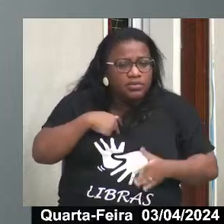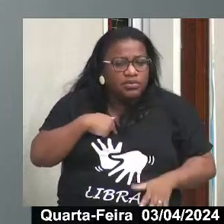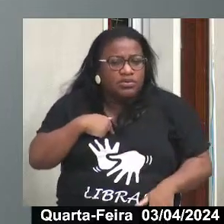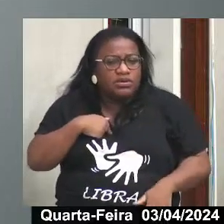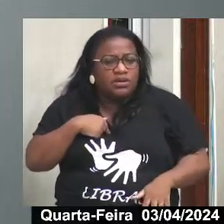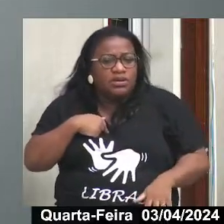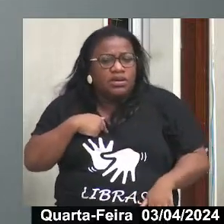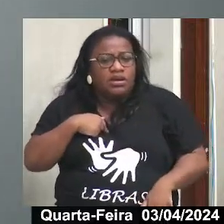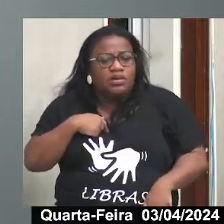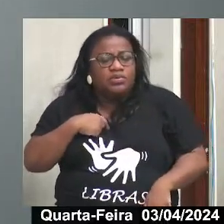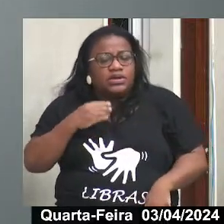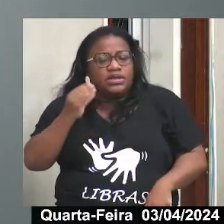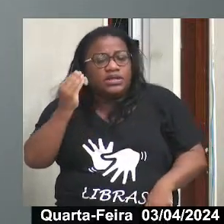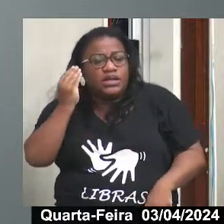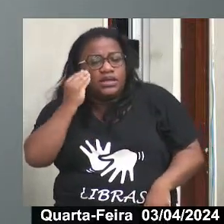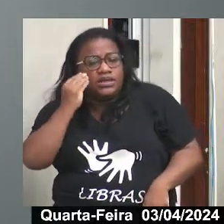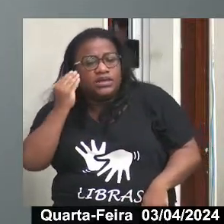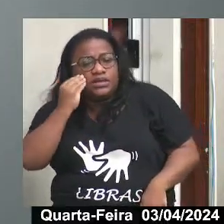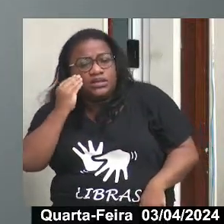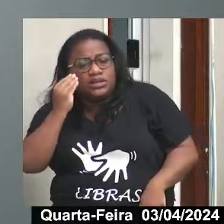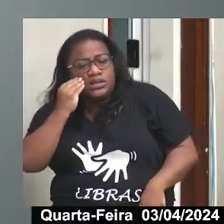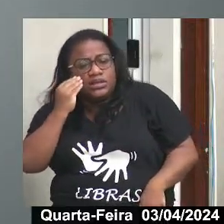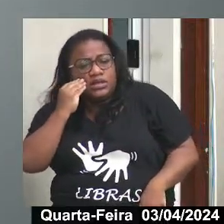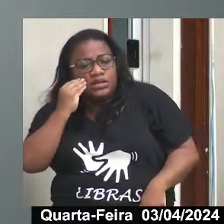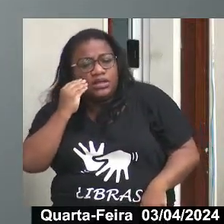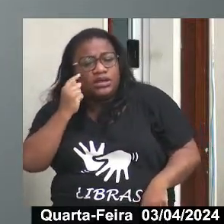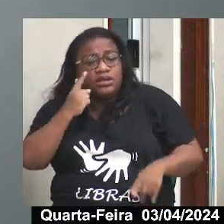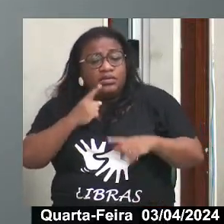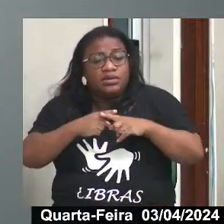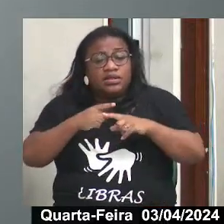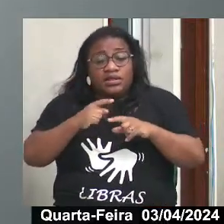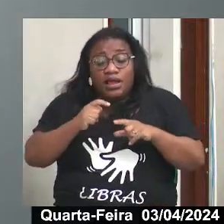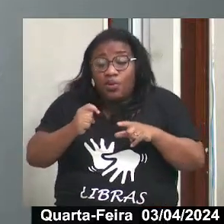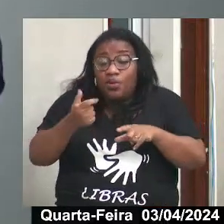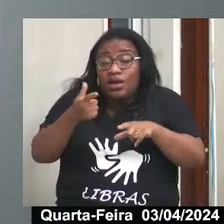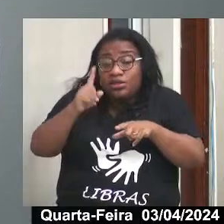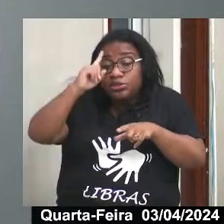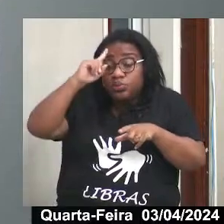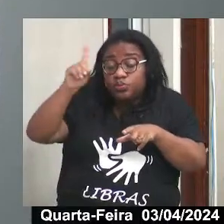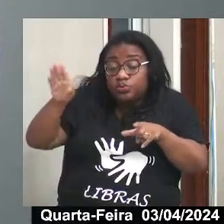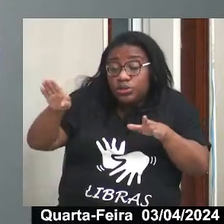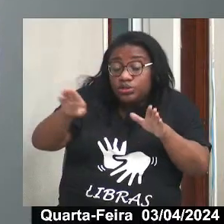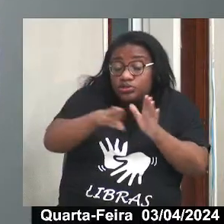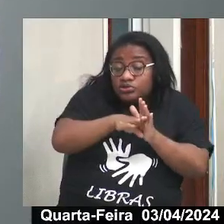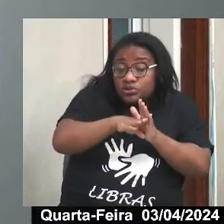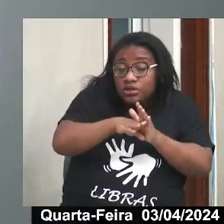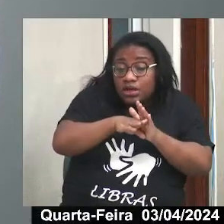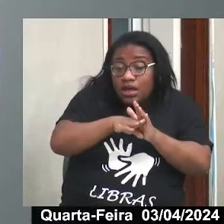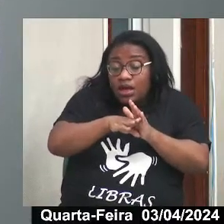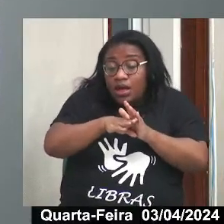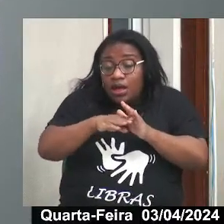atuante, que está tendo visibilidade, da corrida eleitoral deste ano.